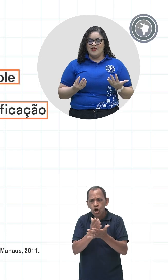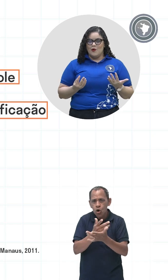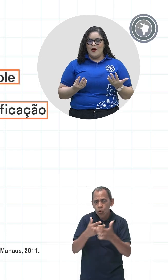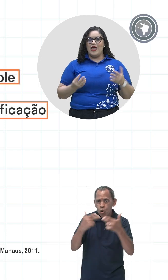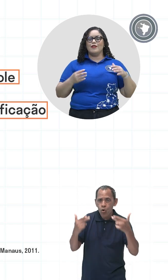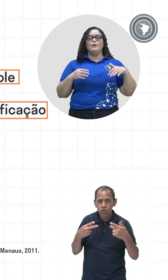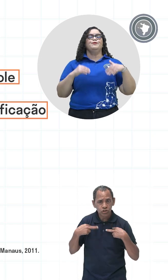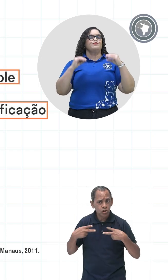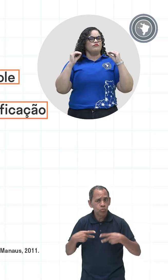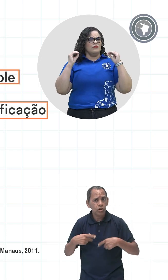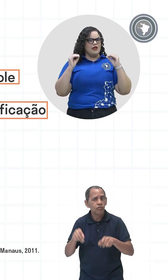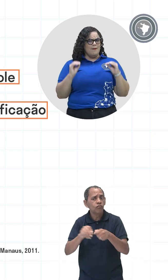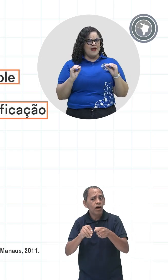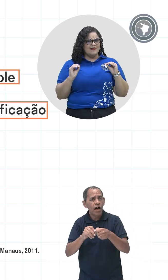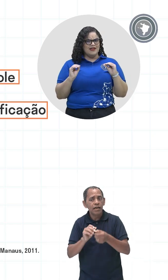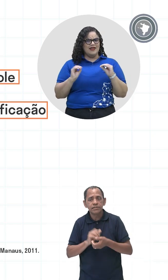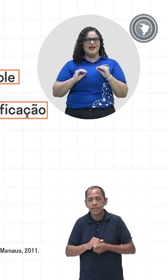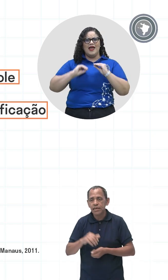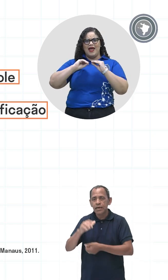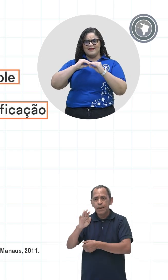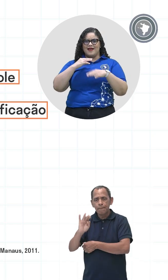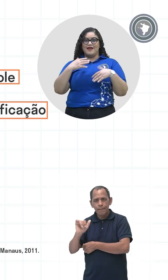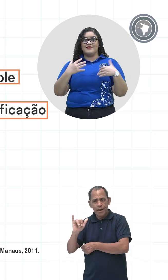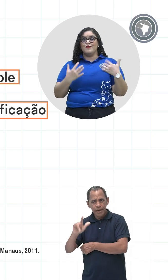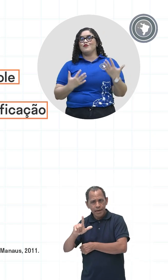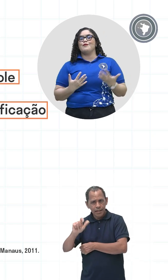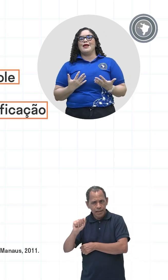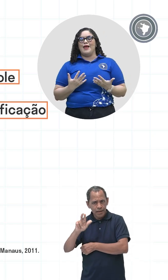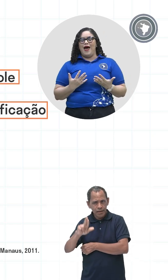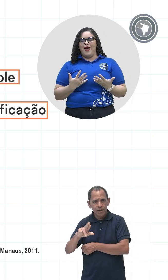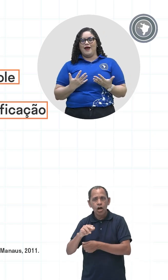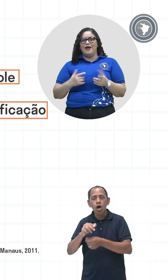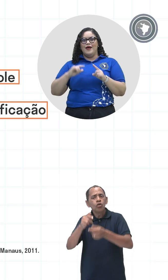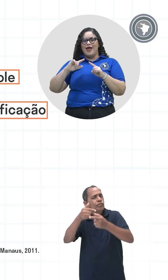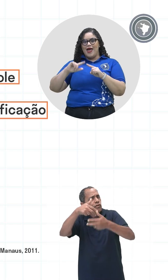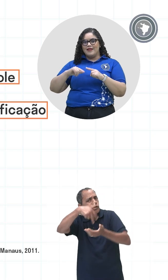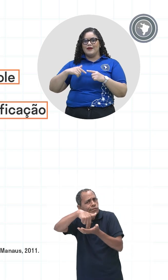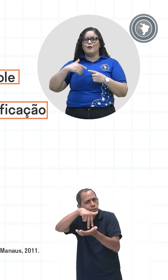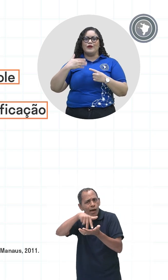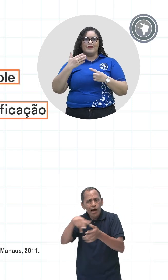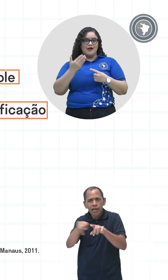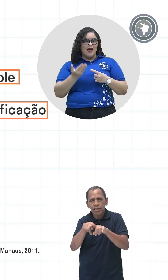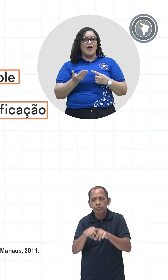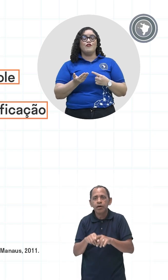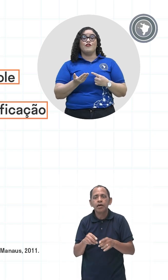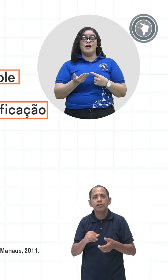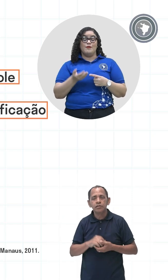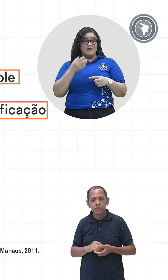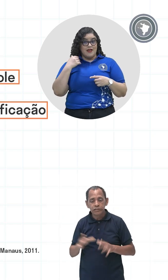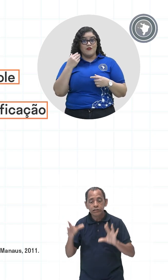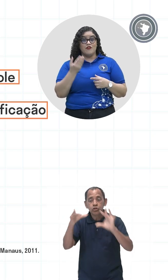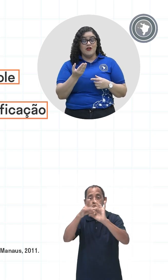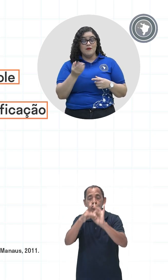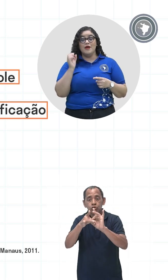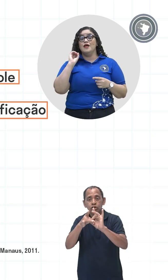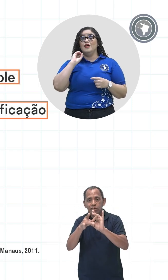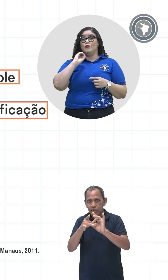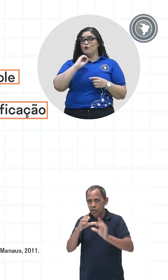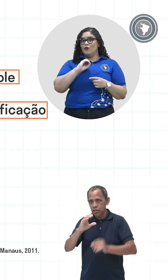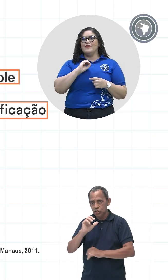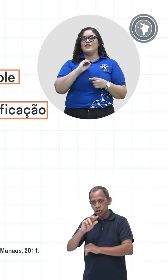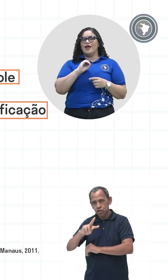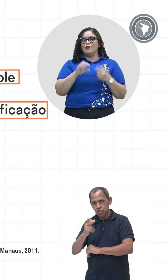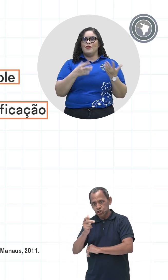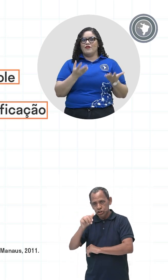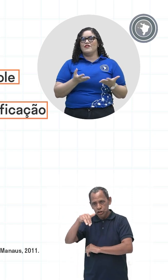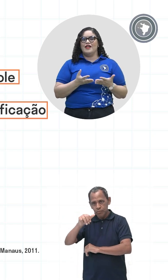fazem, correto? Mas aqui, essa ação de bailar é atribuída às chamas, à chama